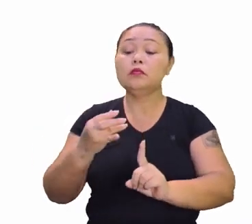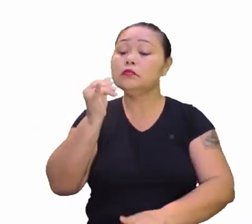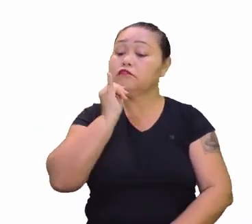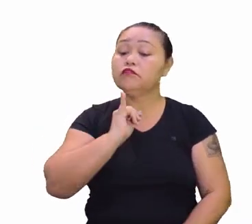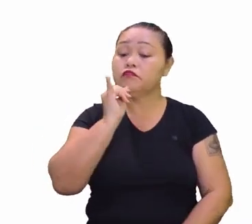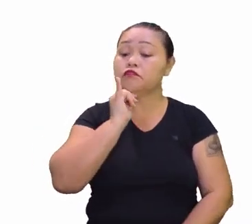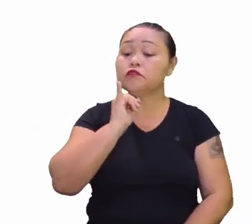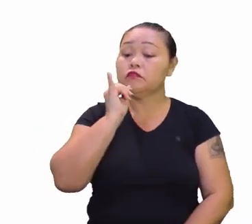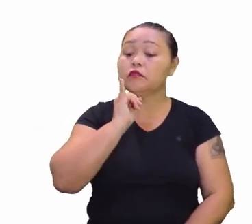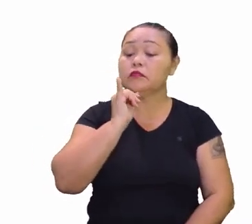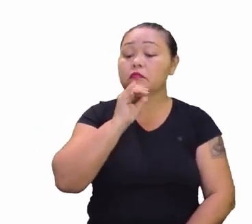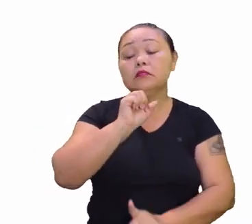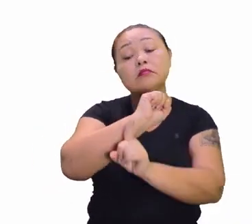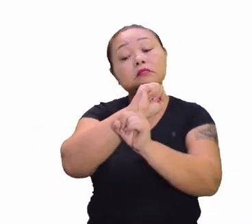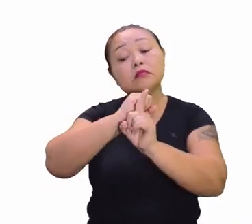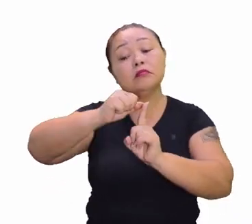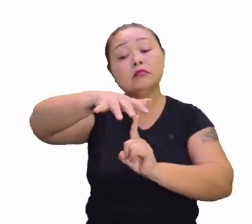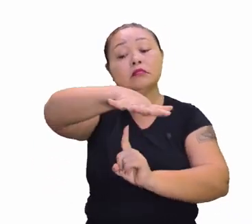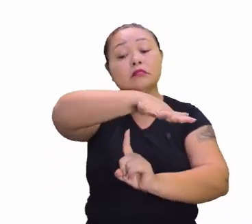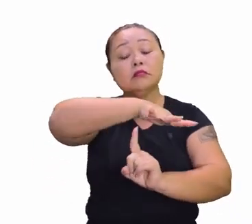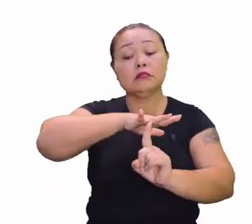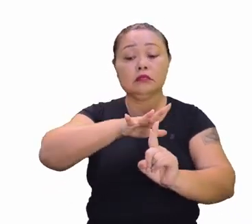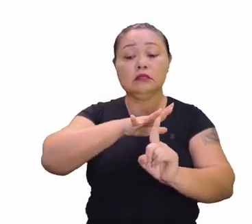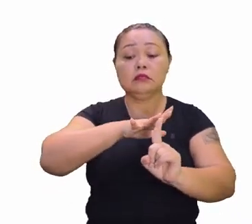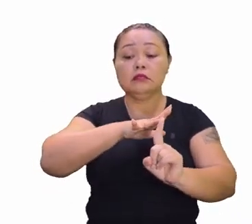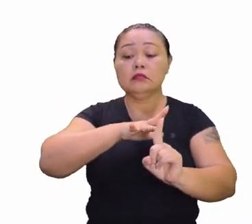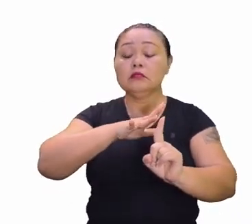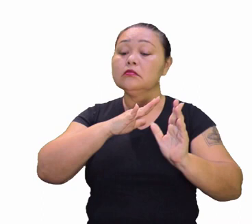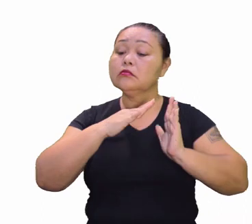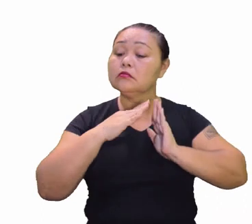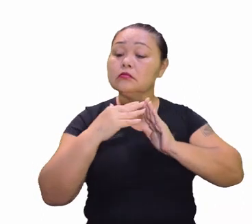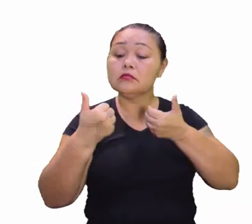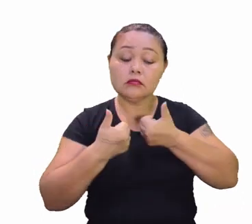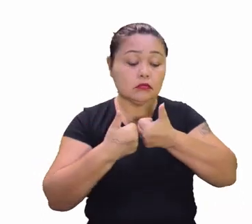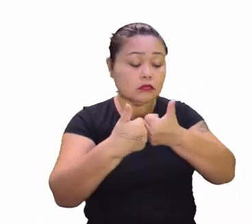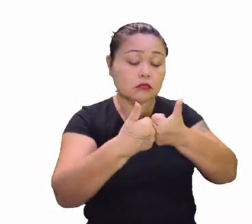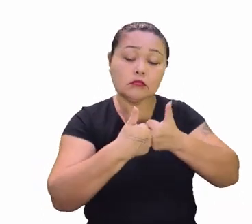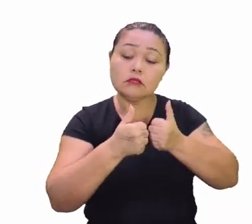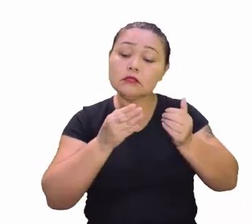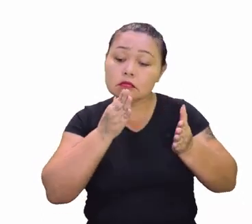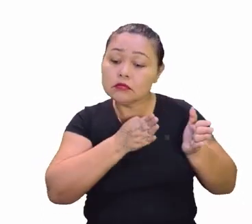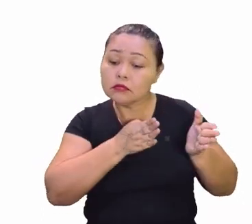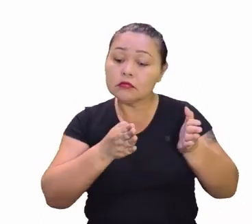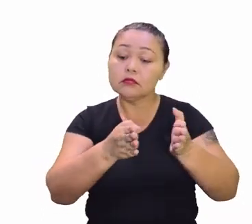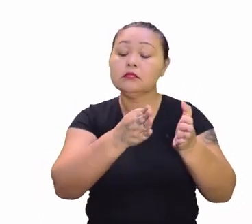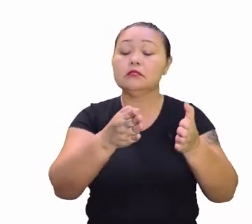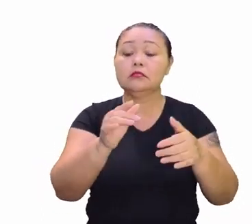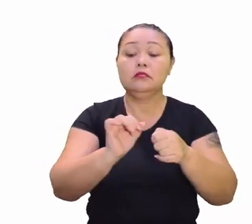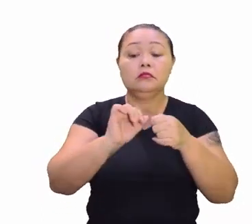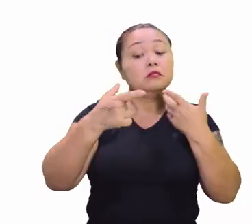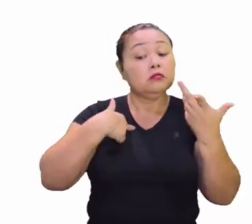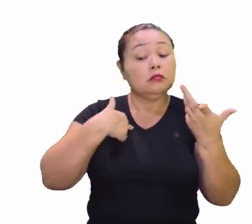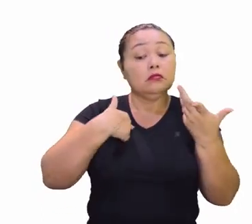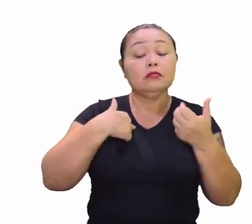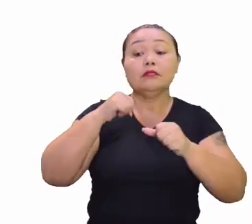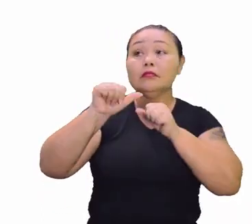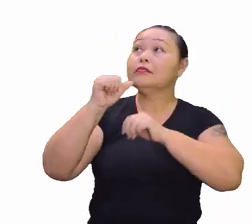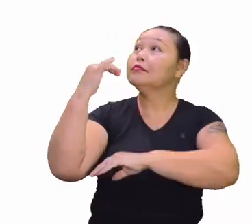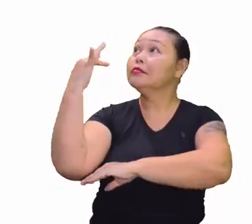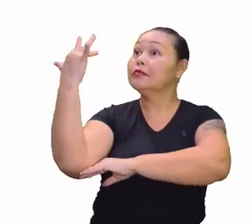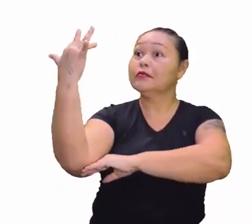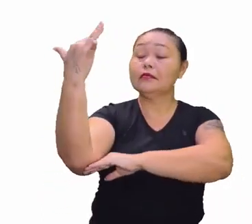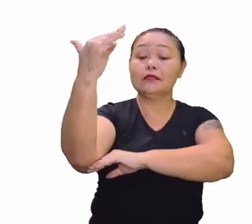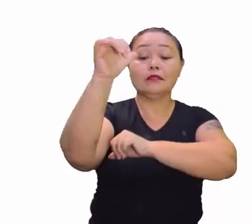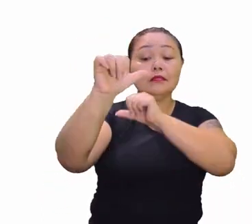Por exemplo, uma sociedade que vai morar próximo aos rios. Vai mudando a